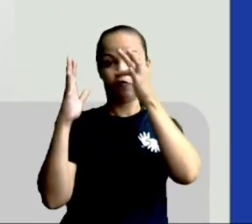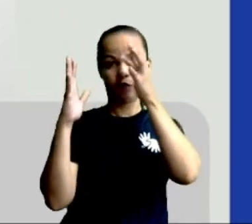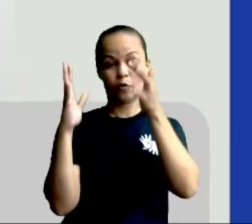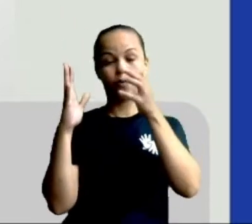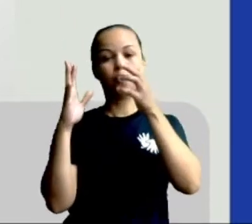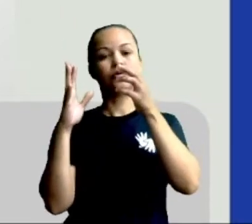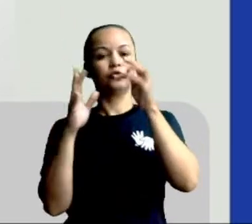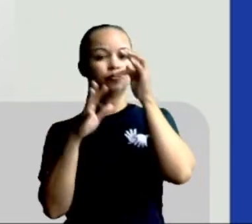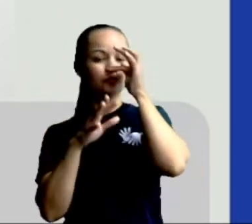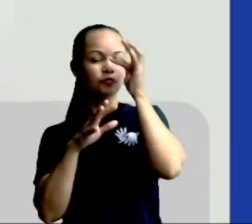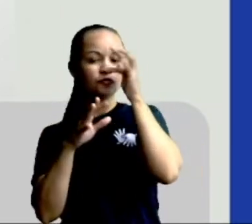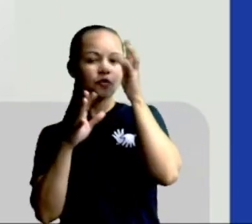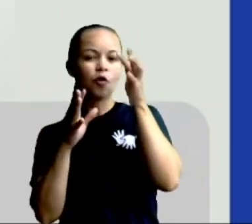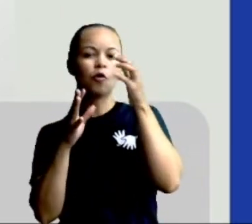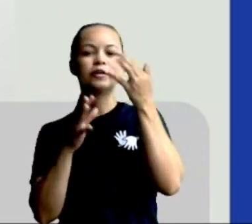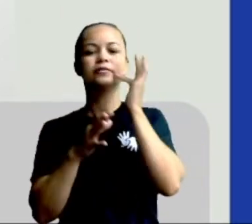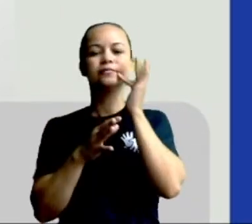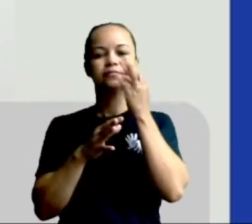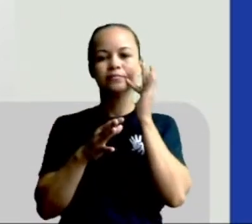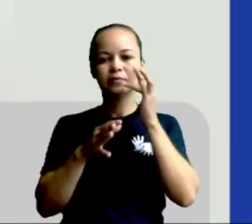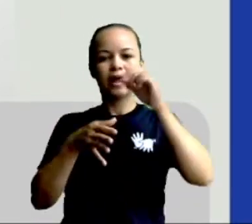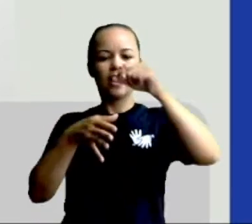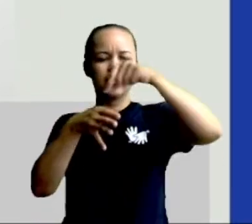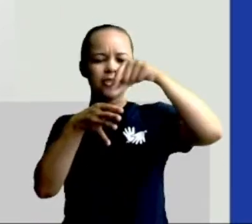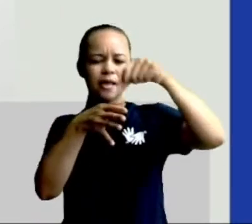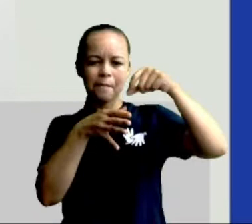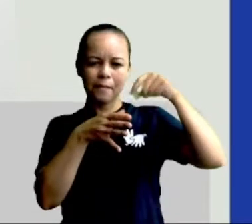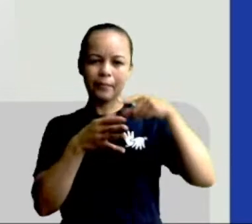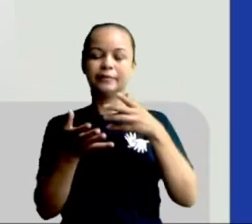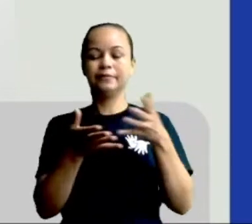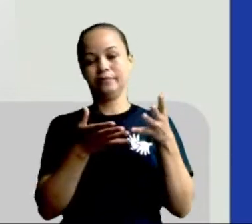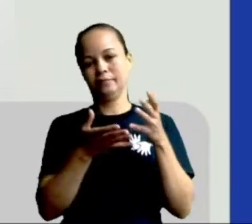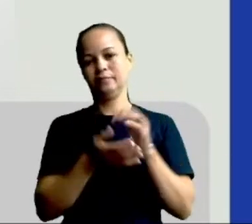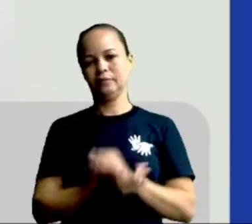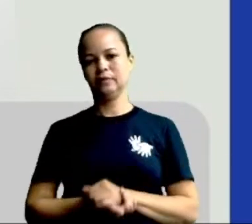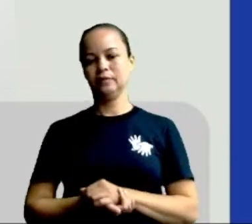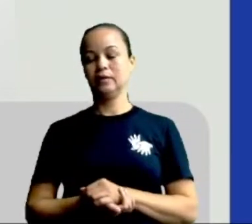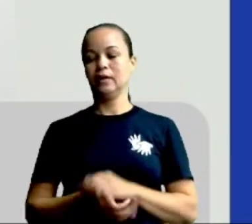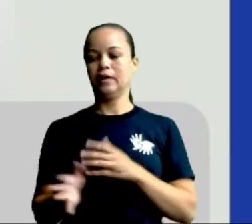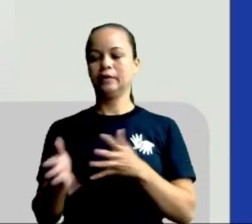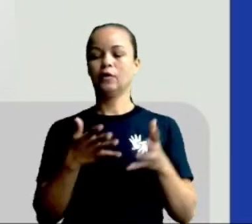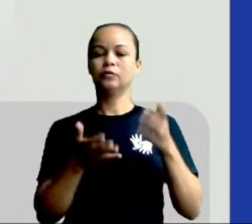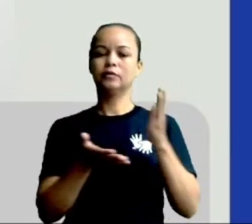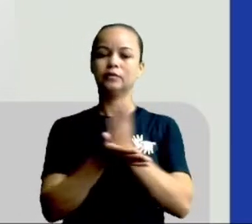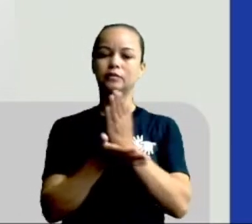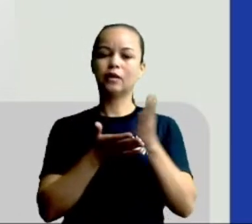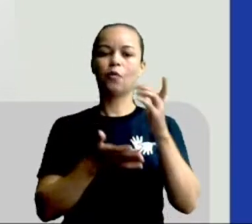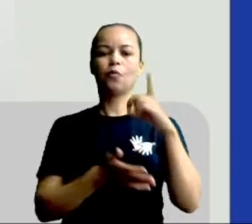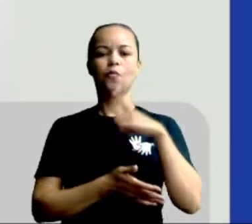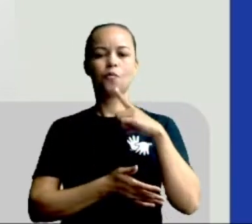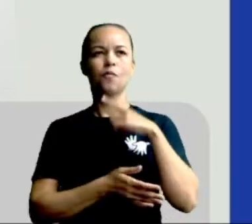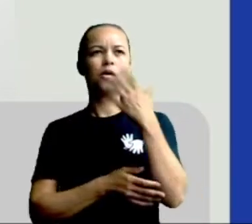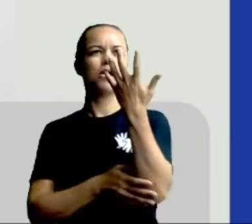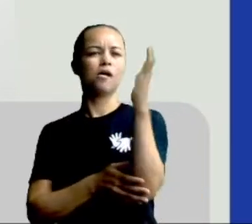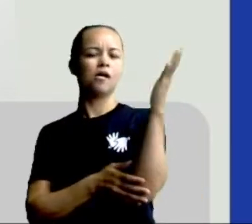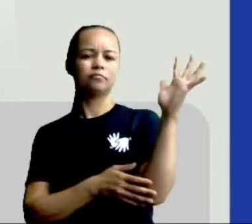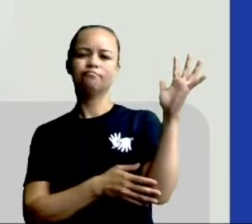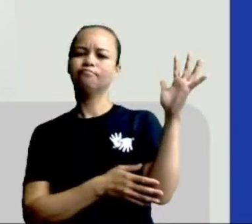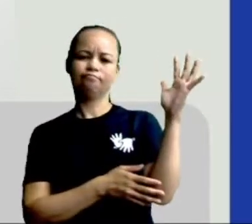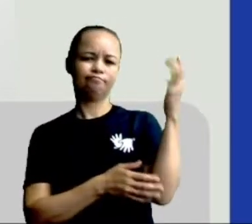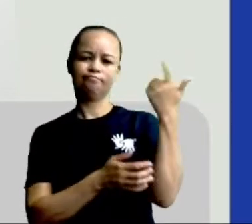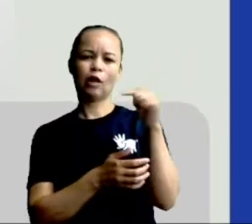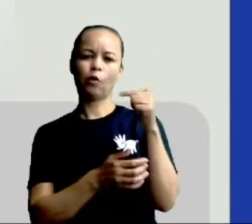e sementes. Isso mesmo. Algumas árvores, algumas plantas que não dão frutos, tá? Elas às